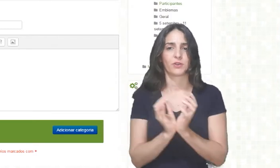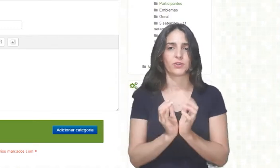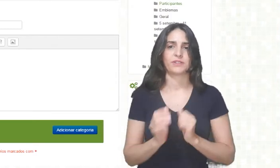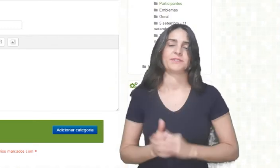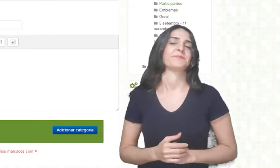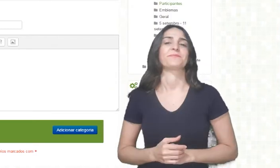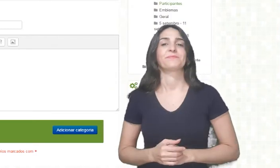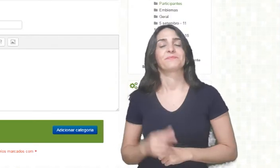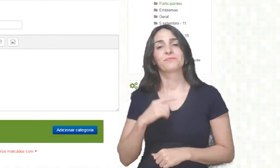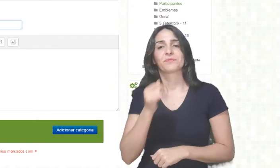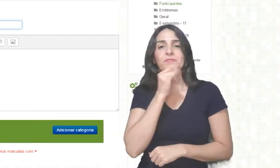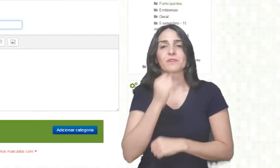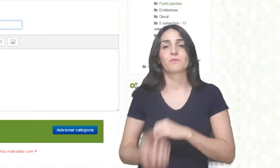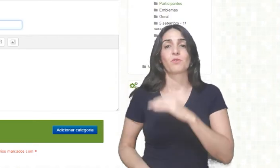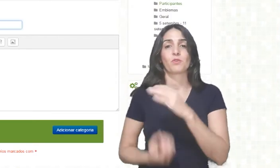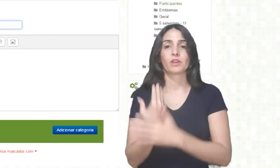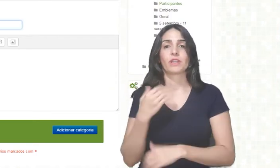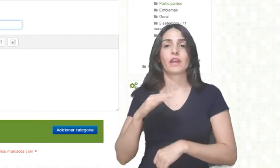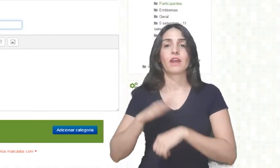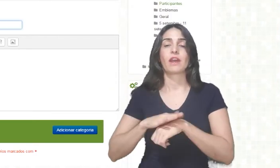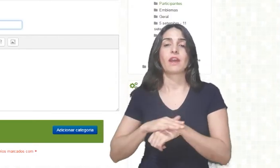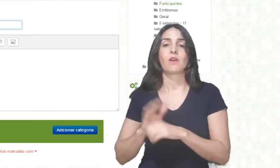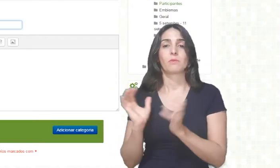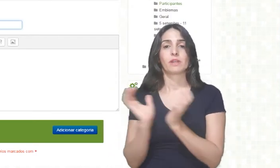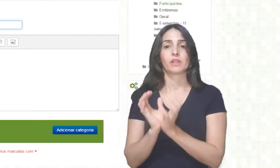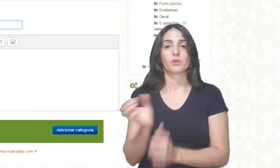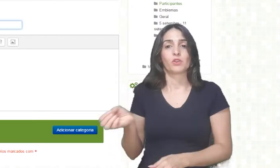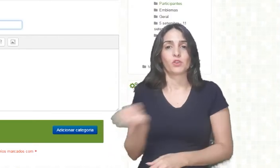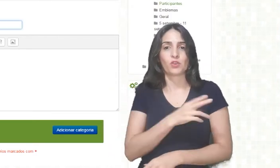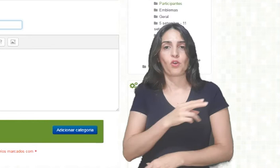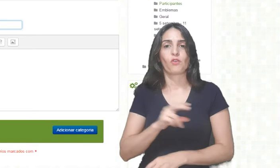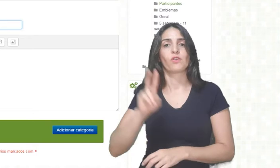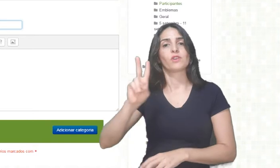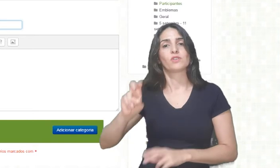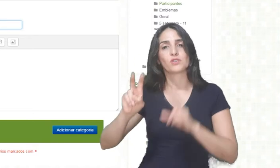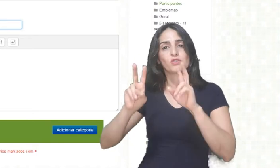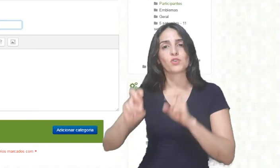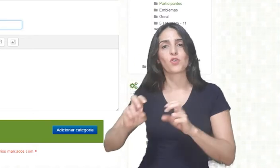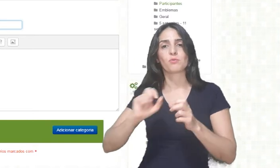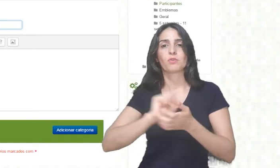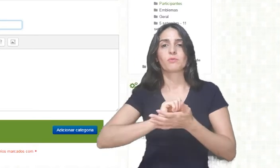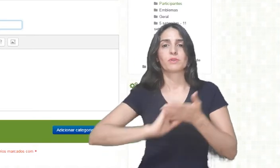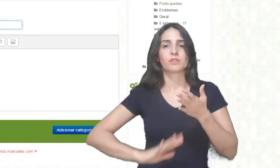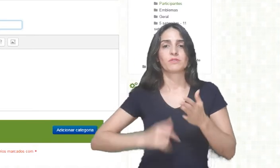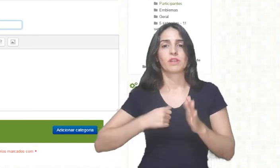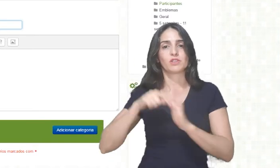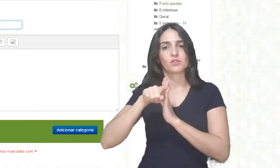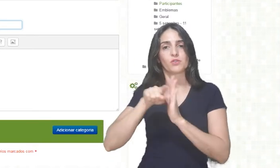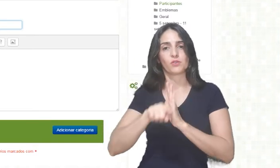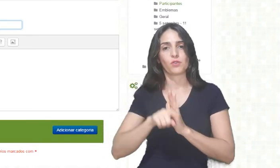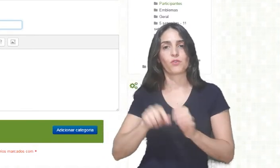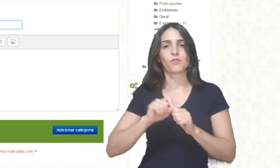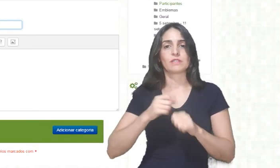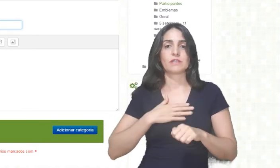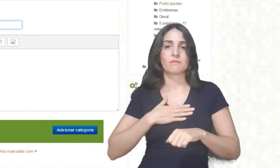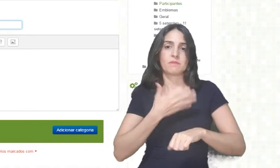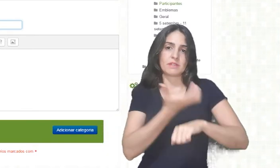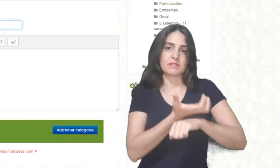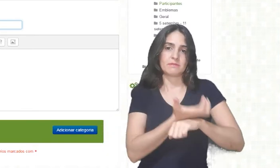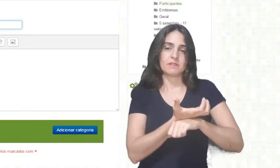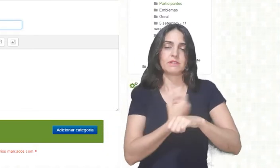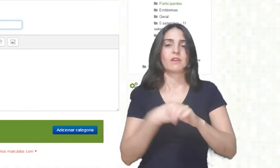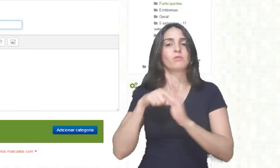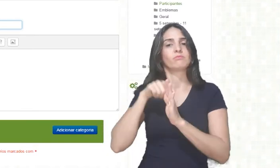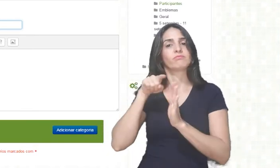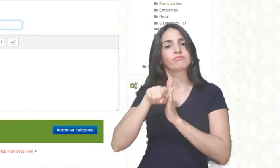adicionar novas categorias eu vou criar uma categoria nova que é referente a uma atividade de questionário que que